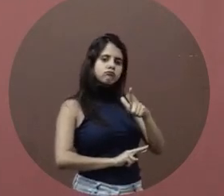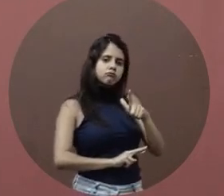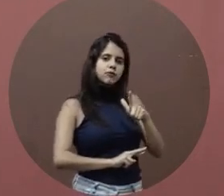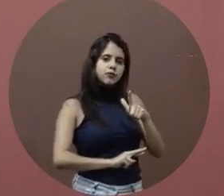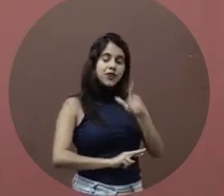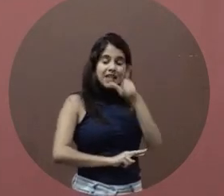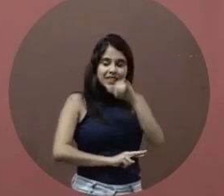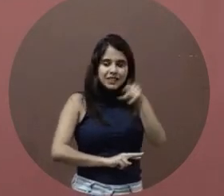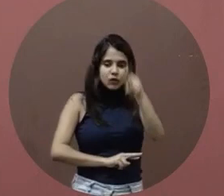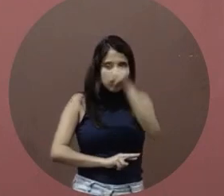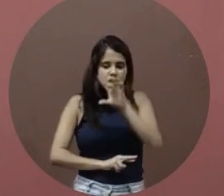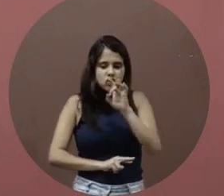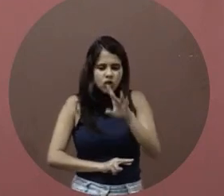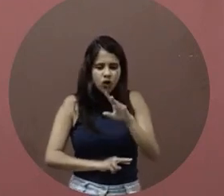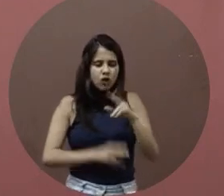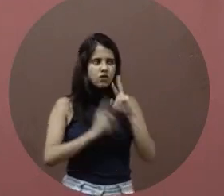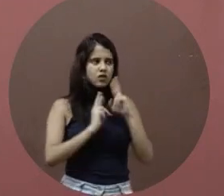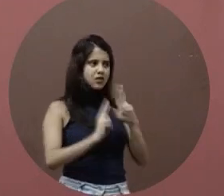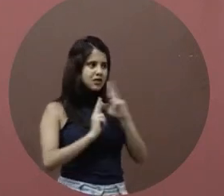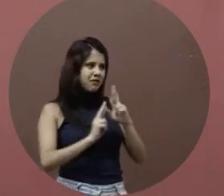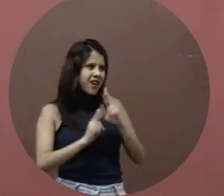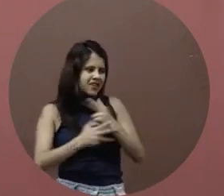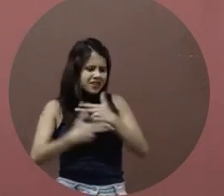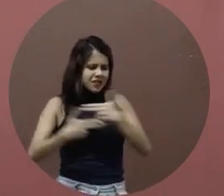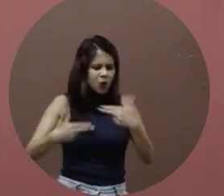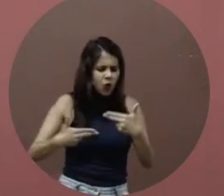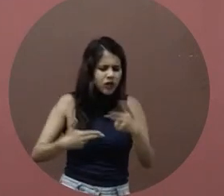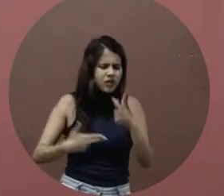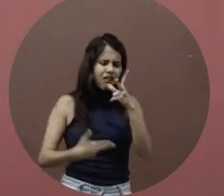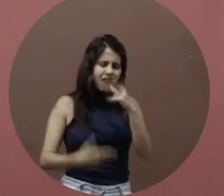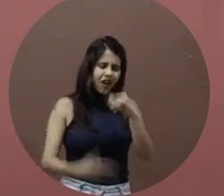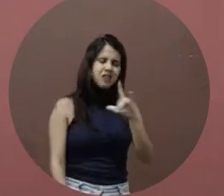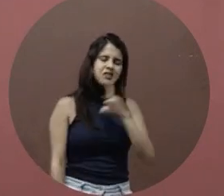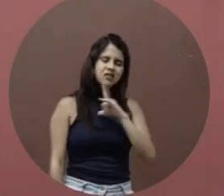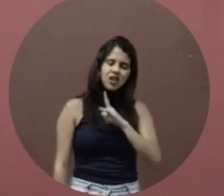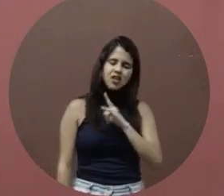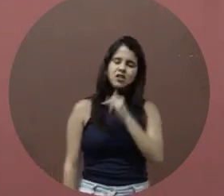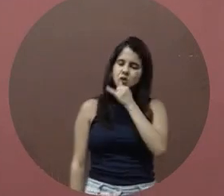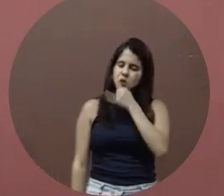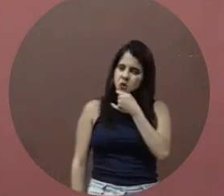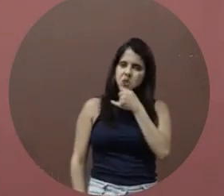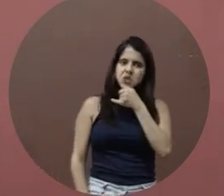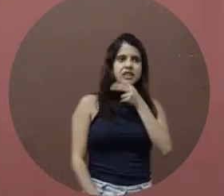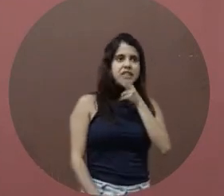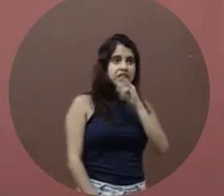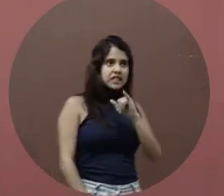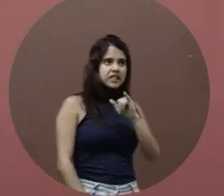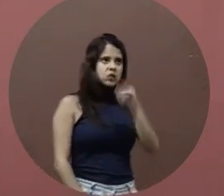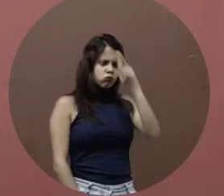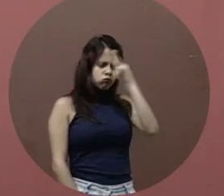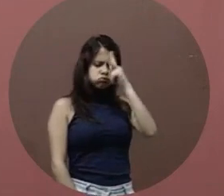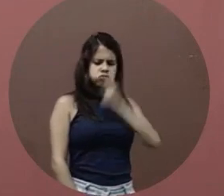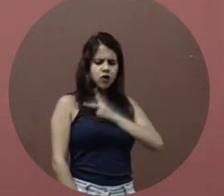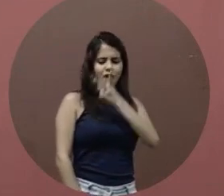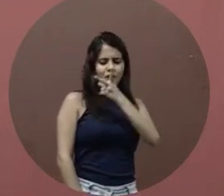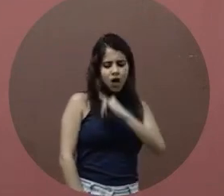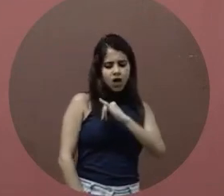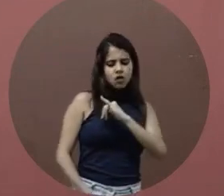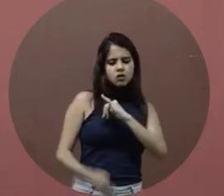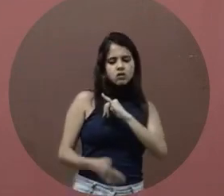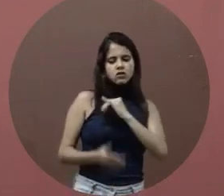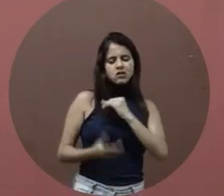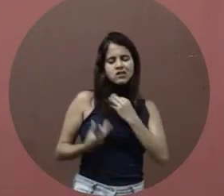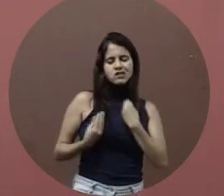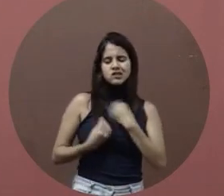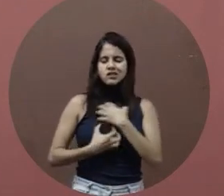vai desanimar. Se você espera nas suas capacidades, você vai desanimar. Mas se você espera no Senhor, não há desânimo.